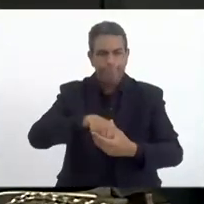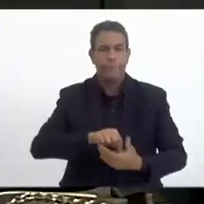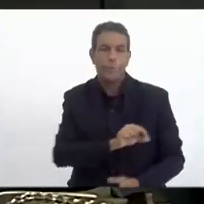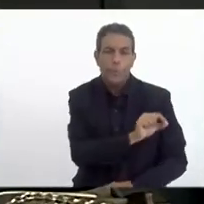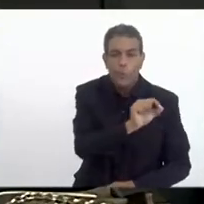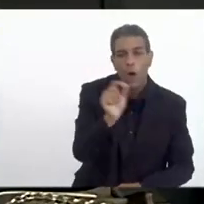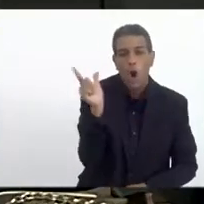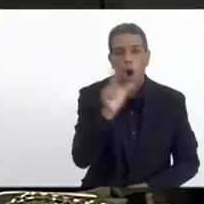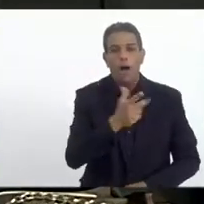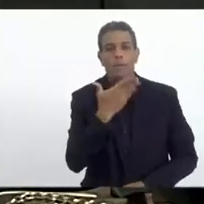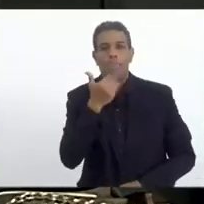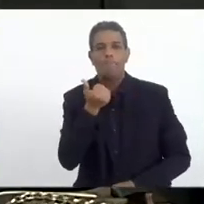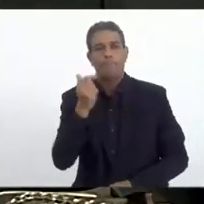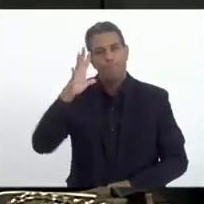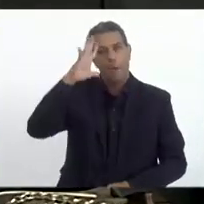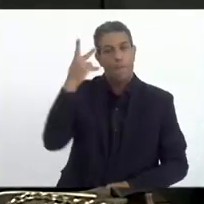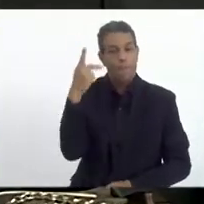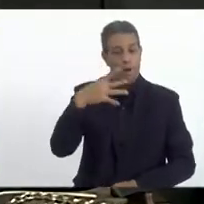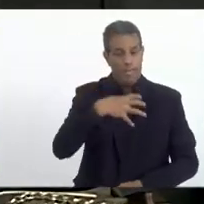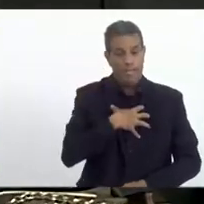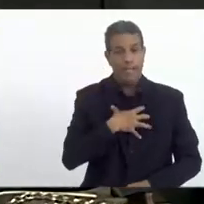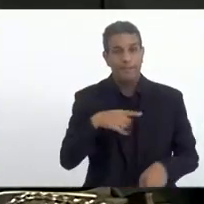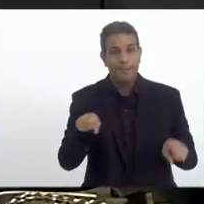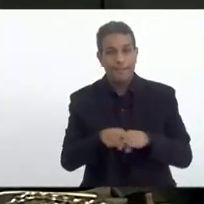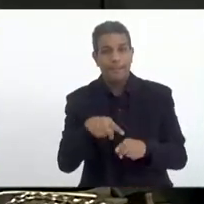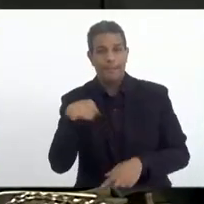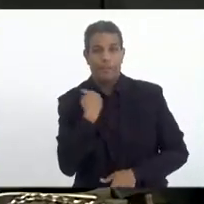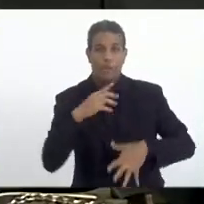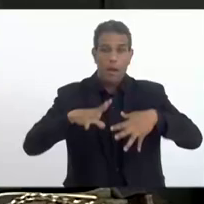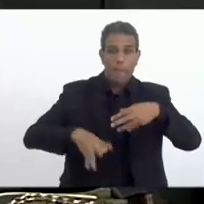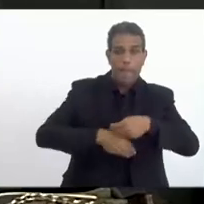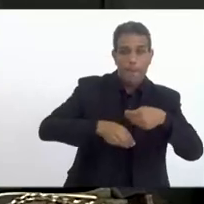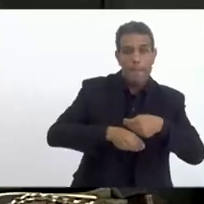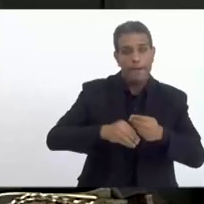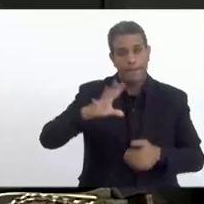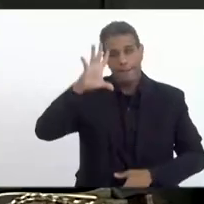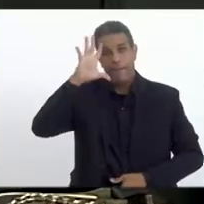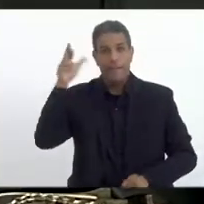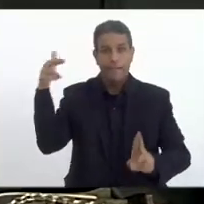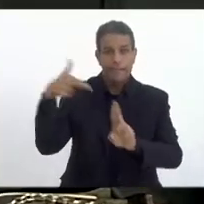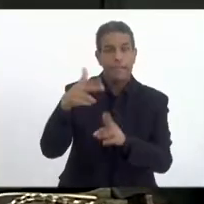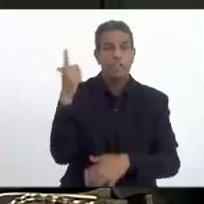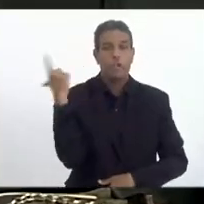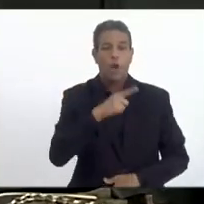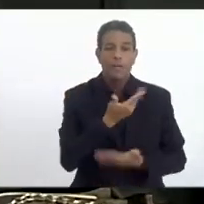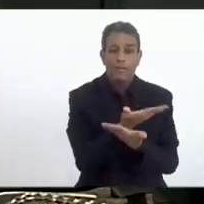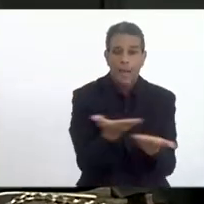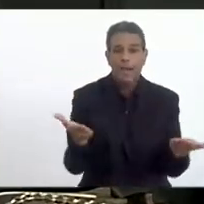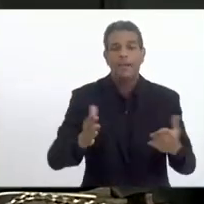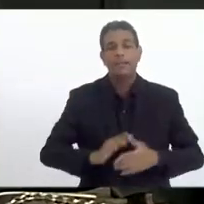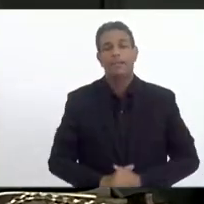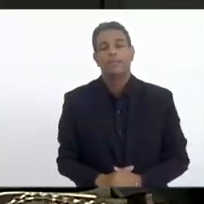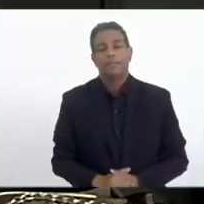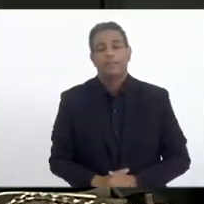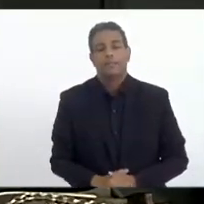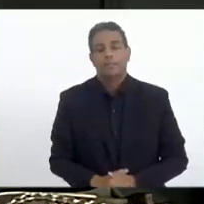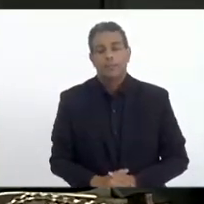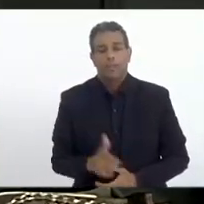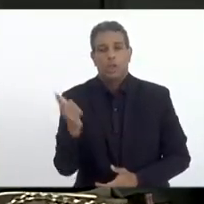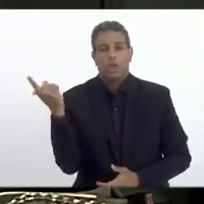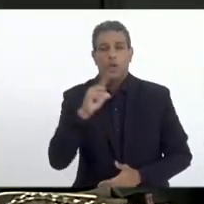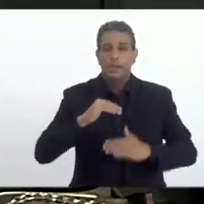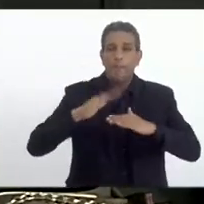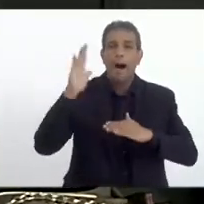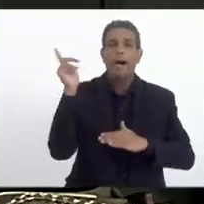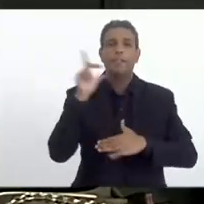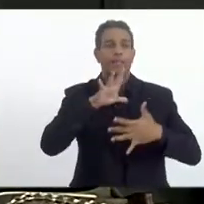que isso deve ficar na memória de vocês, para que essas emendas referentes a isso, principalmente, porque a gente merece até